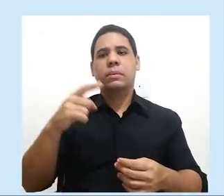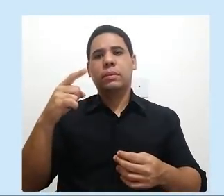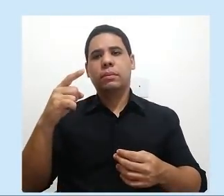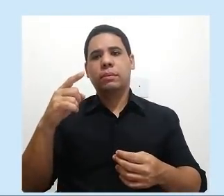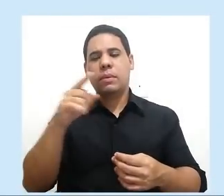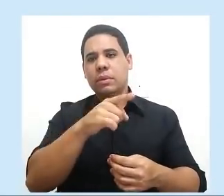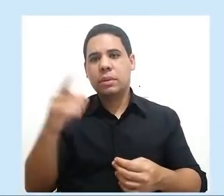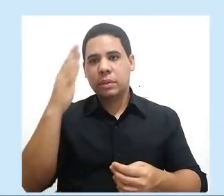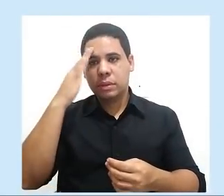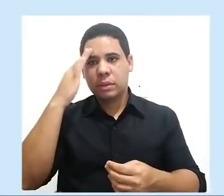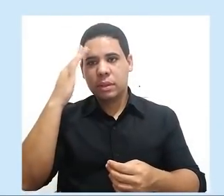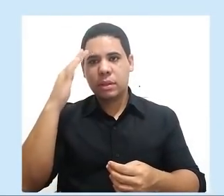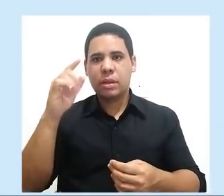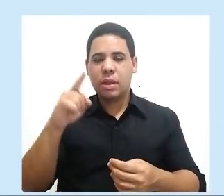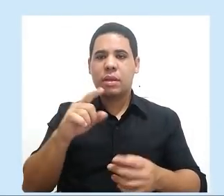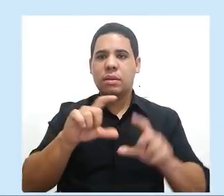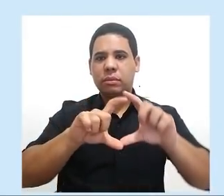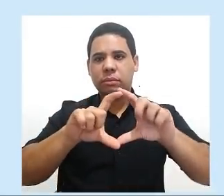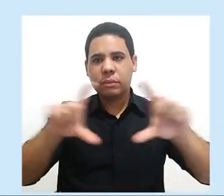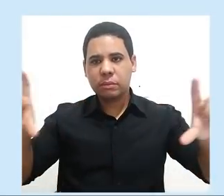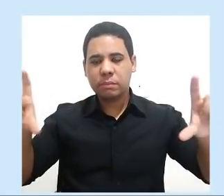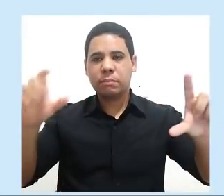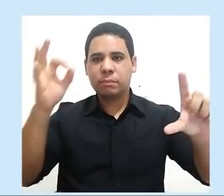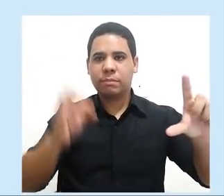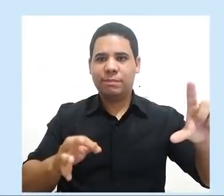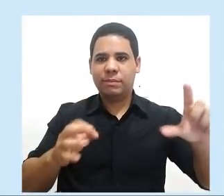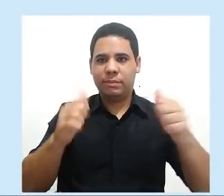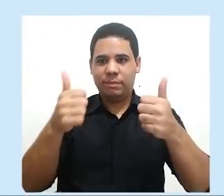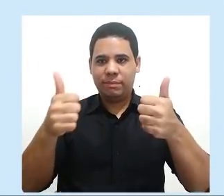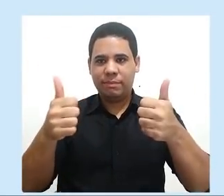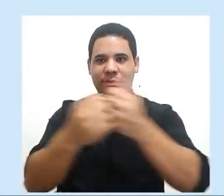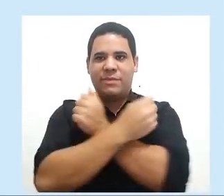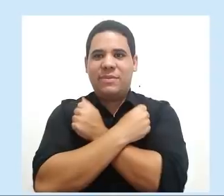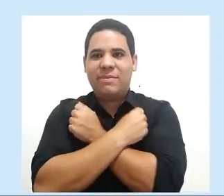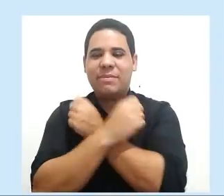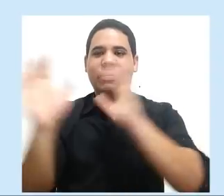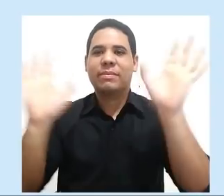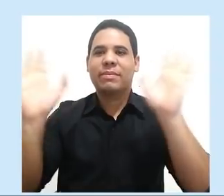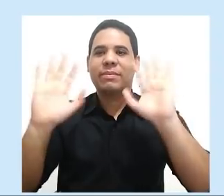não usa, ok? Mas é importante saber. Forte abraço e até a próxima.